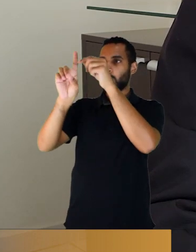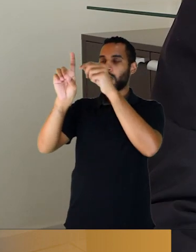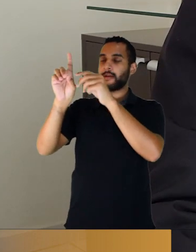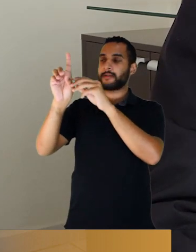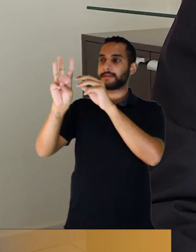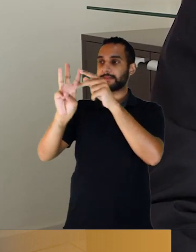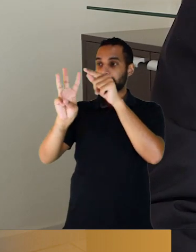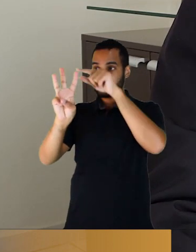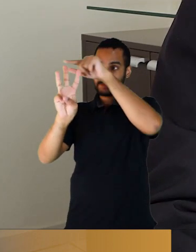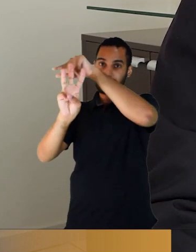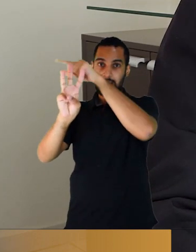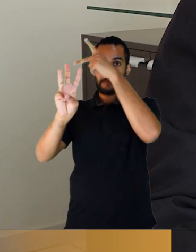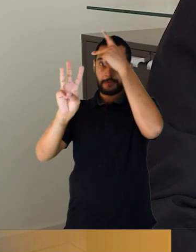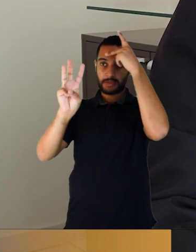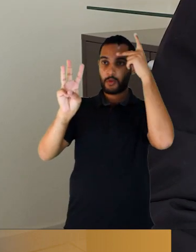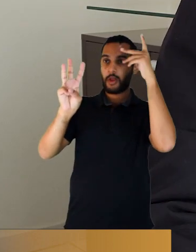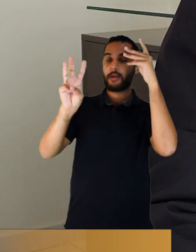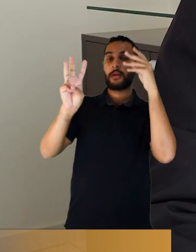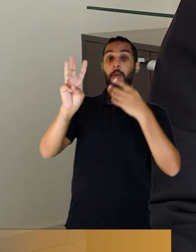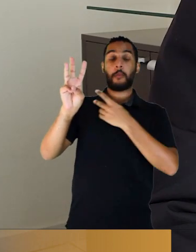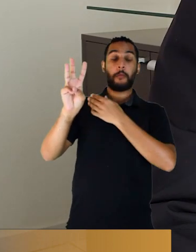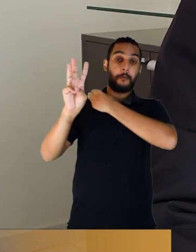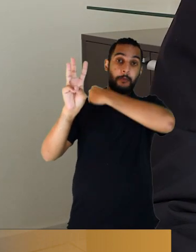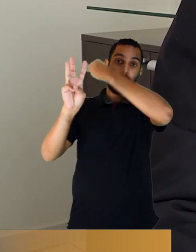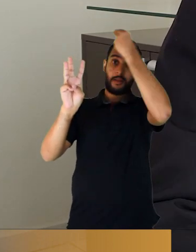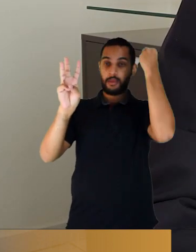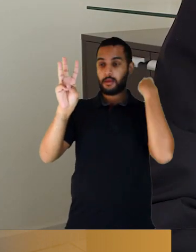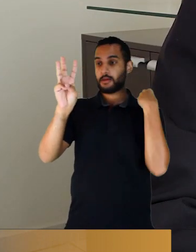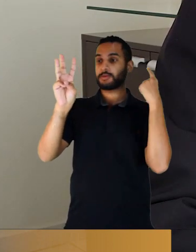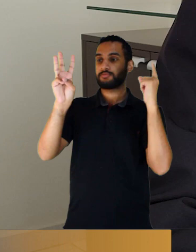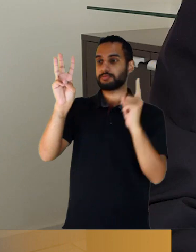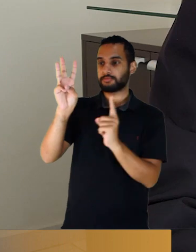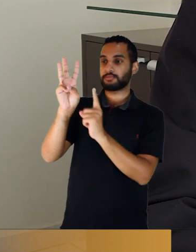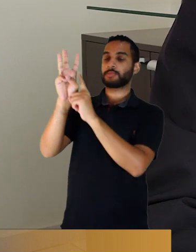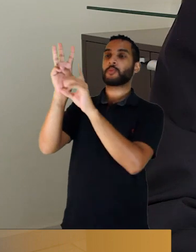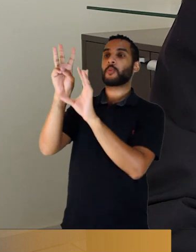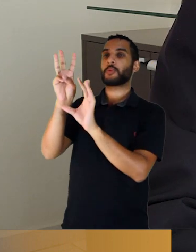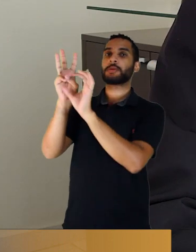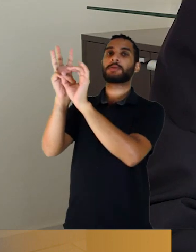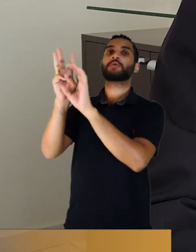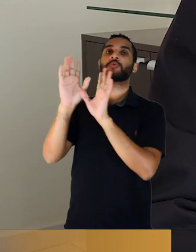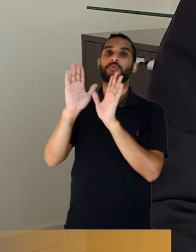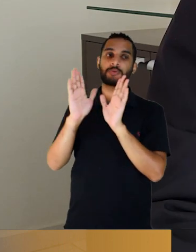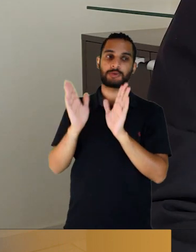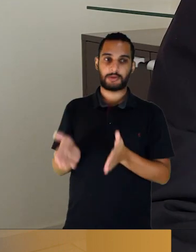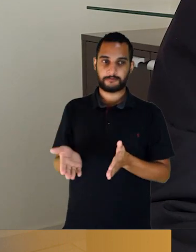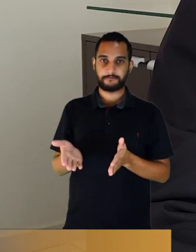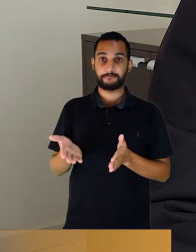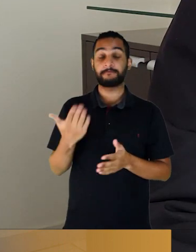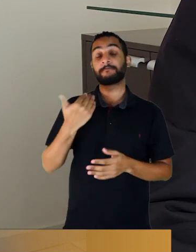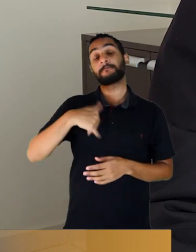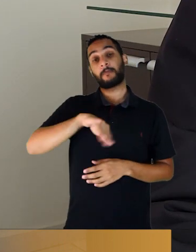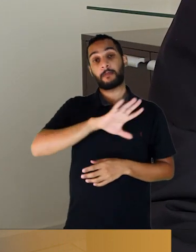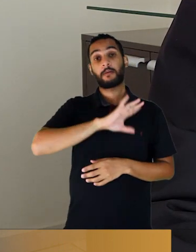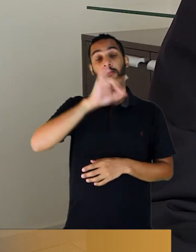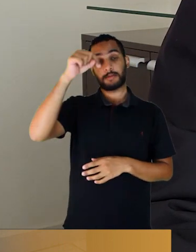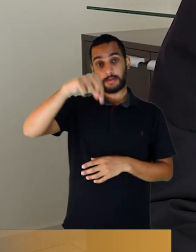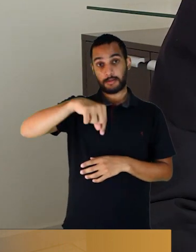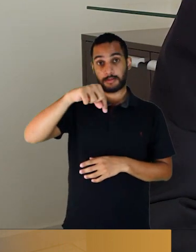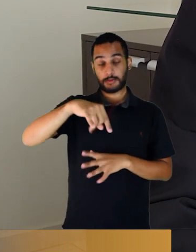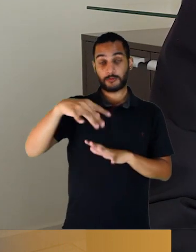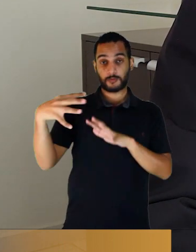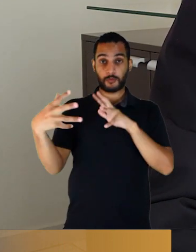se encontra dentro do mistério de Deus unitrino. E nós estamos